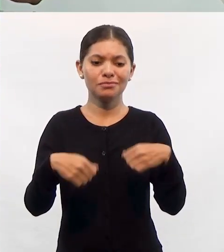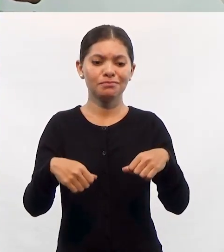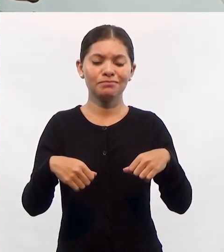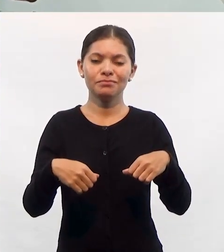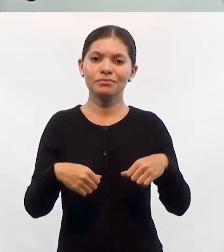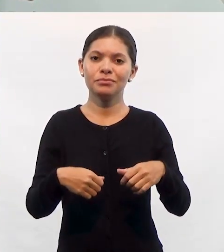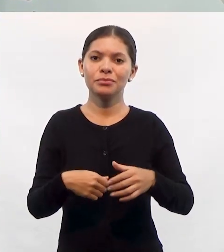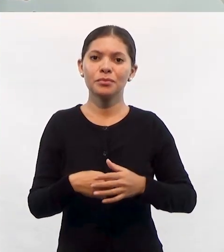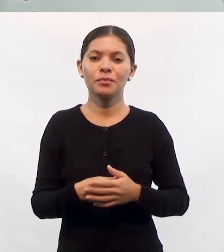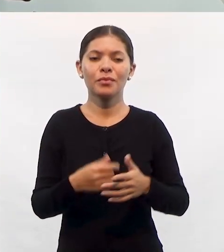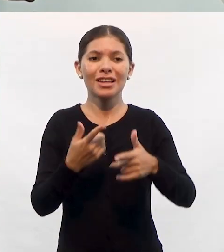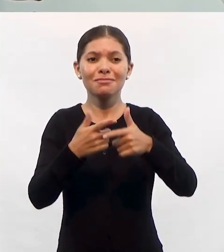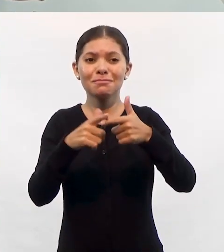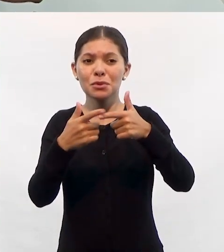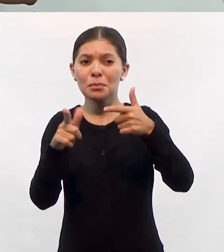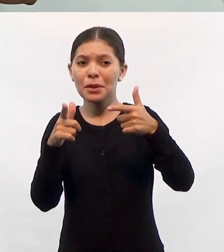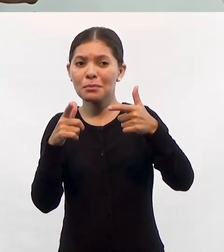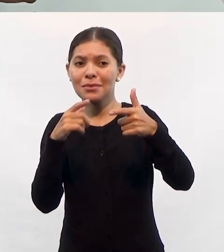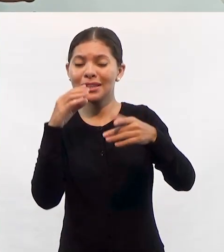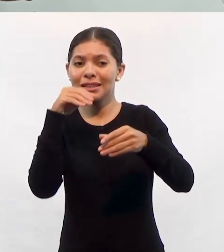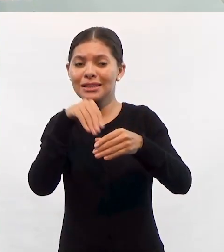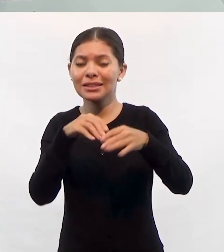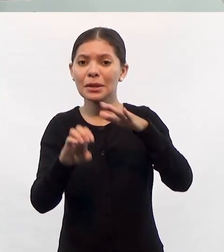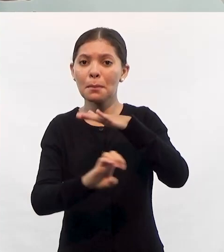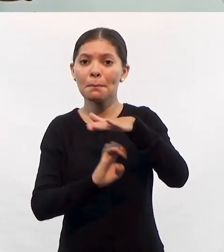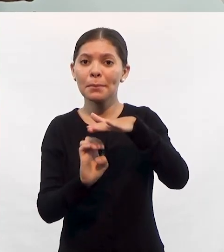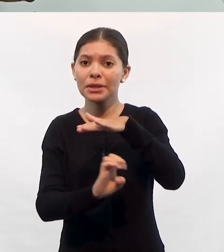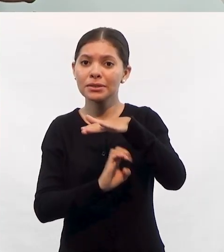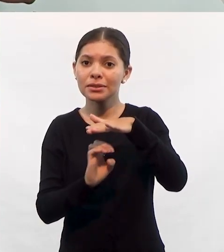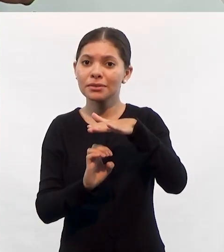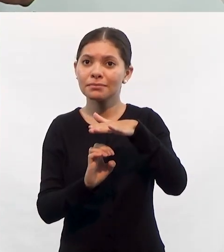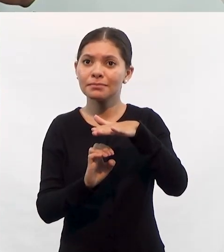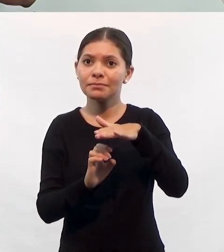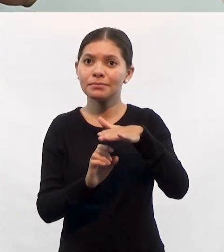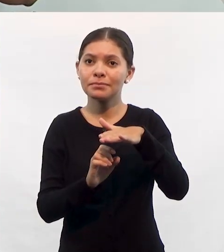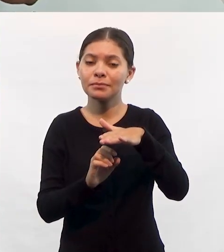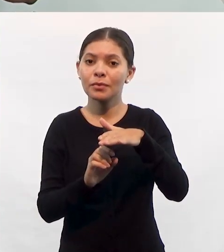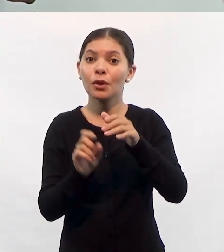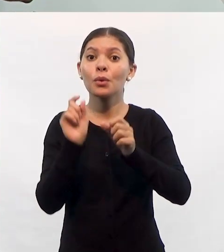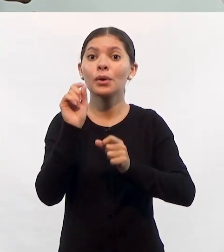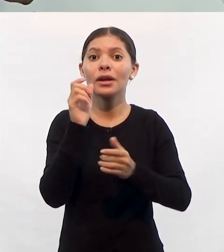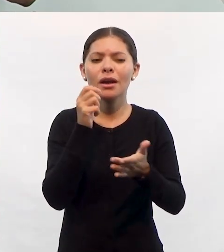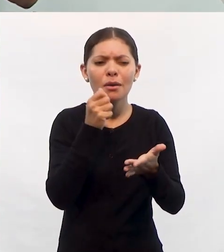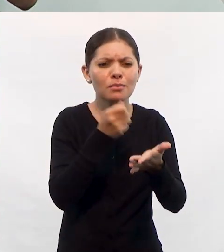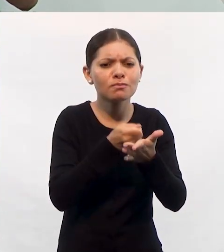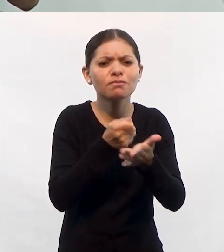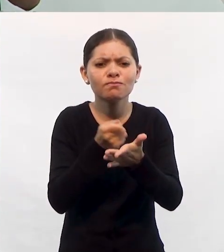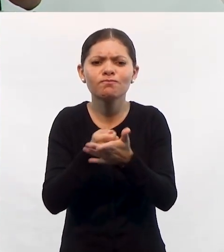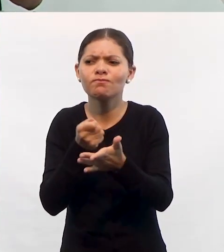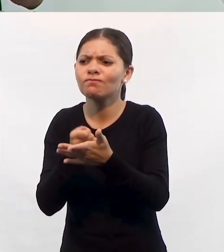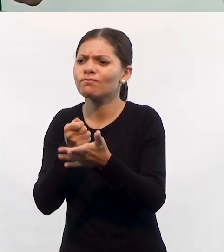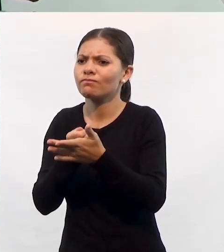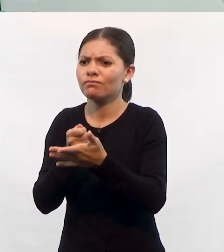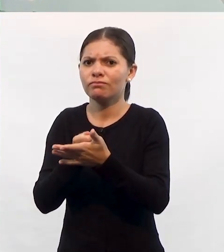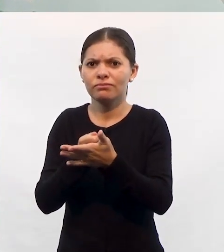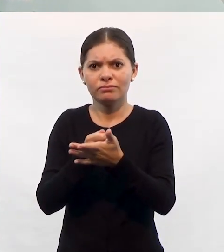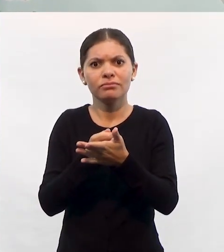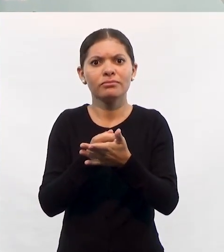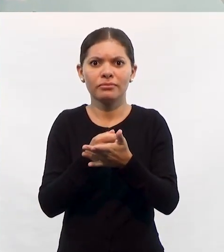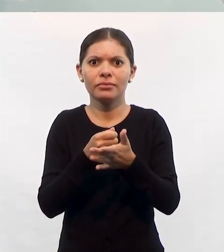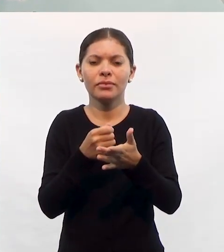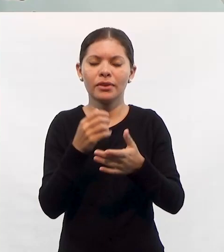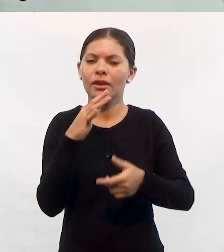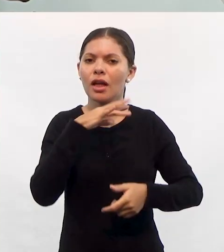empresa esses fatores são as ameaças é essa da ameaças podem prejudicar a empresa